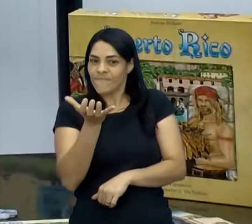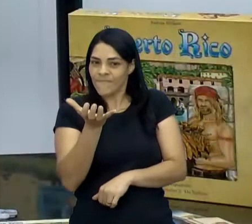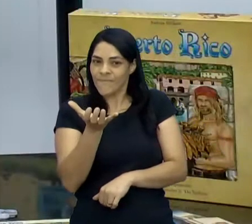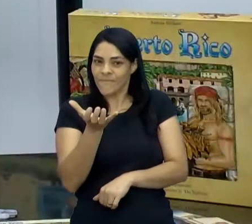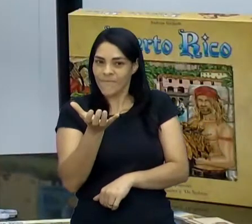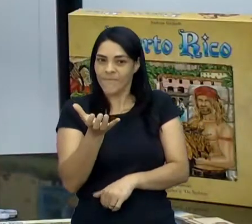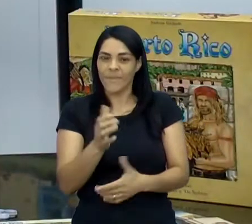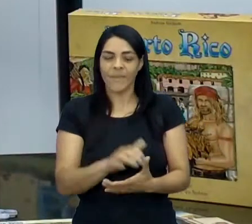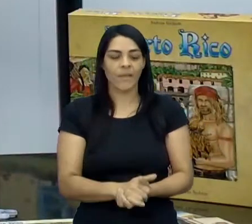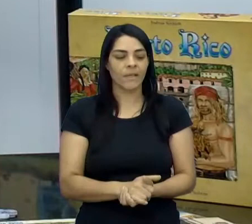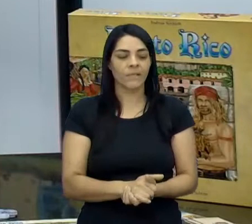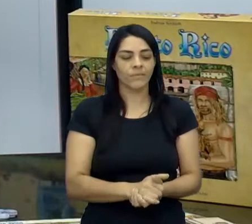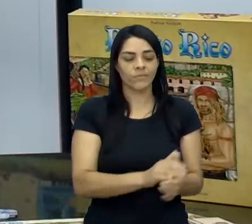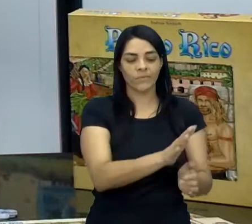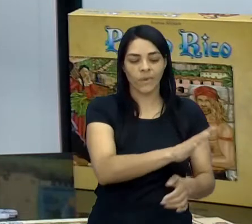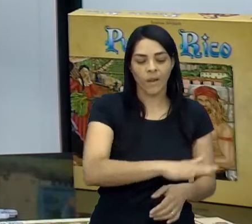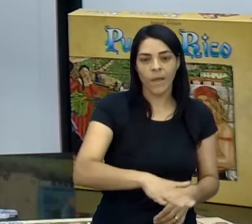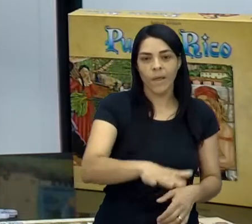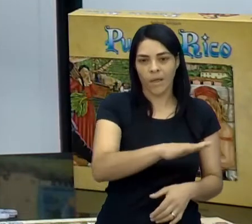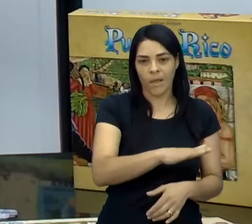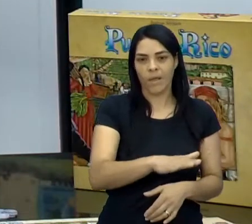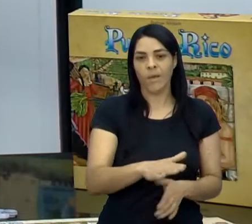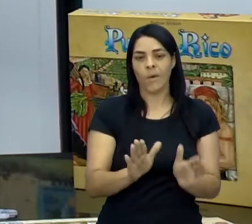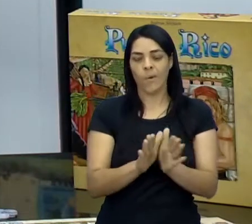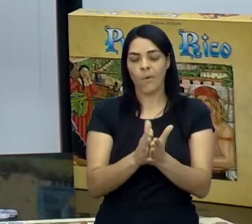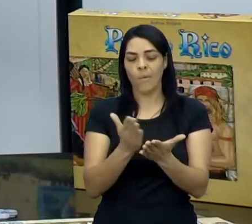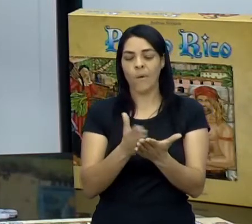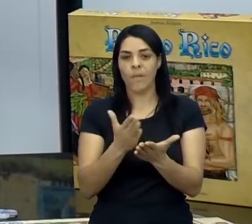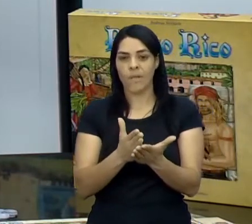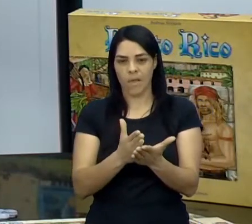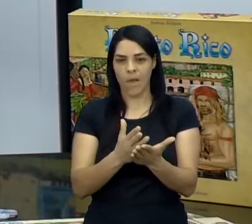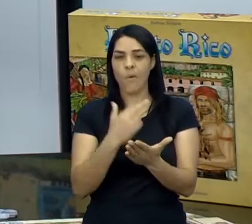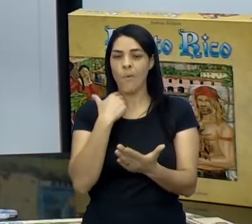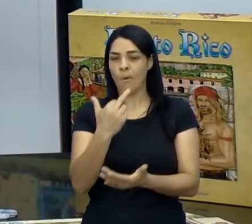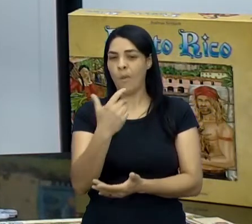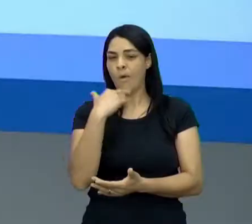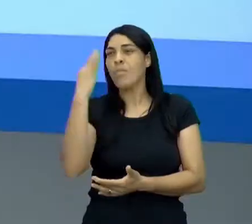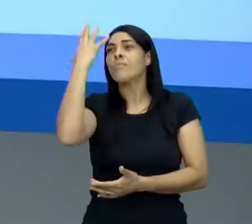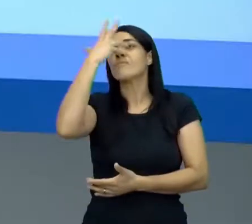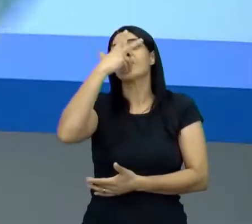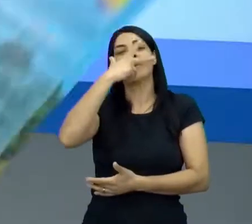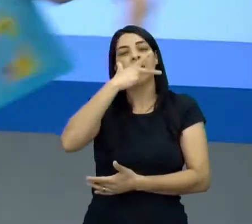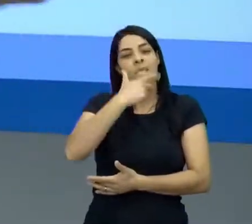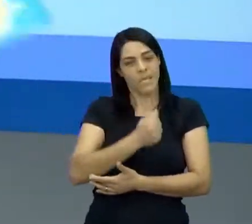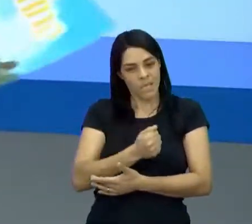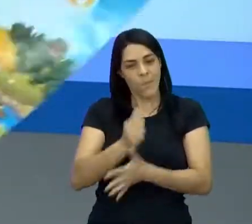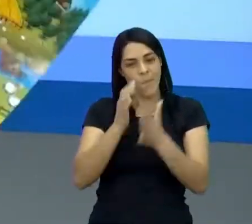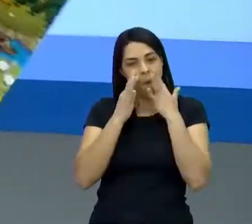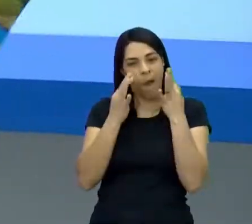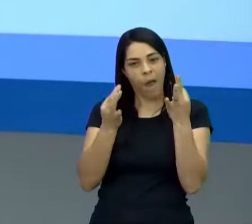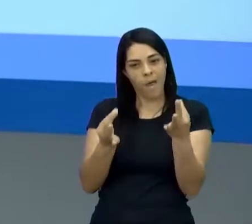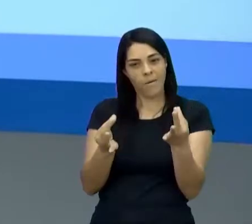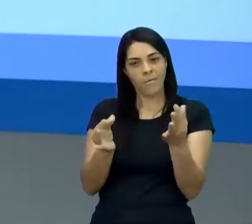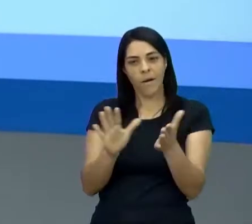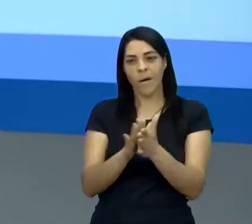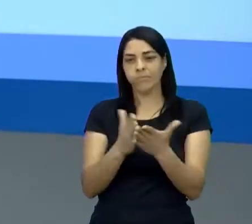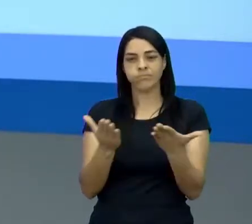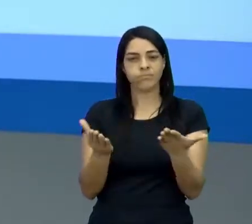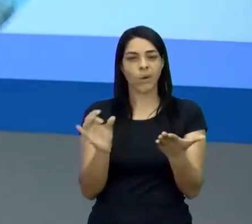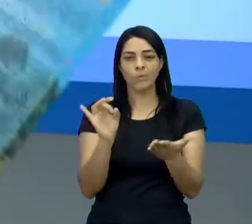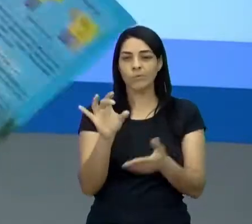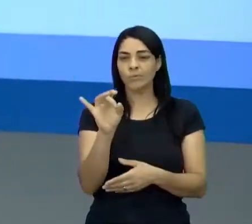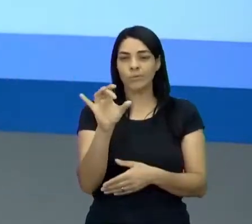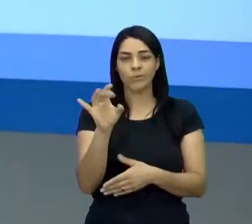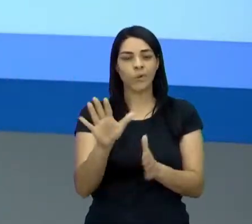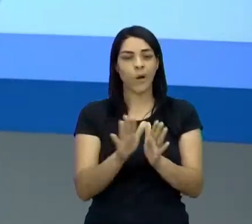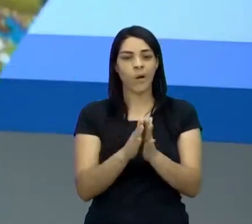King Domino, bem colorido, bem bonito, bem chamativo. E é um manual bem curto, olha só. Só isso, só isso. Esse é